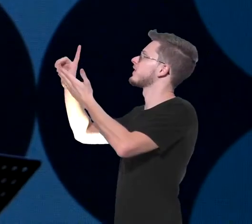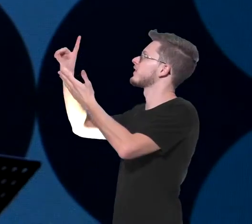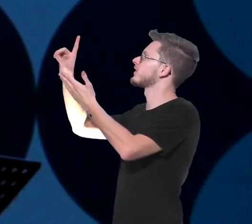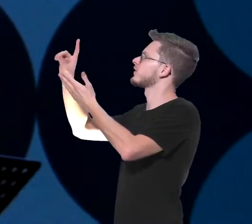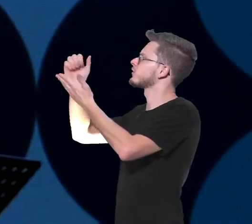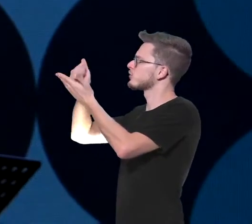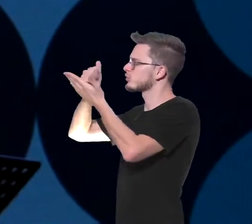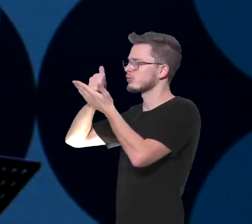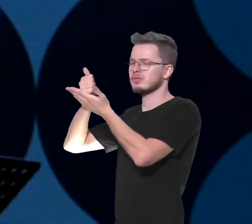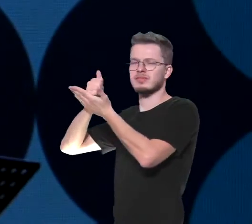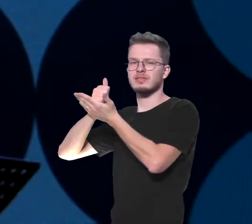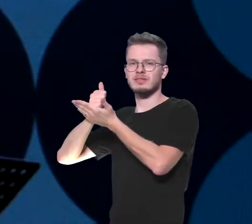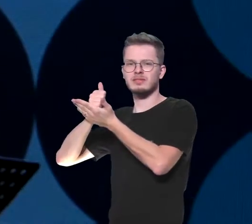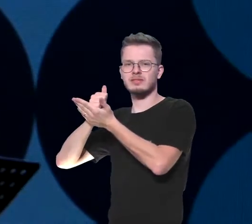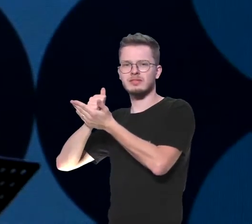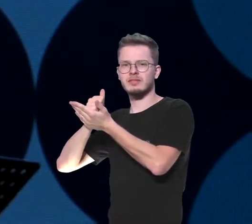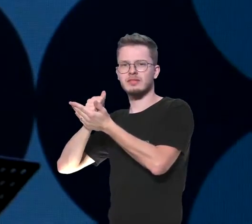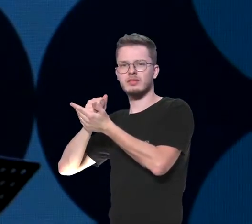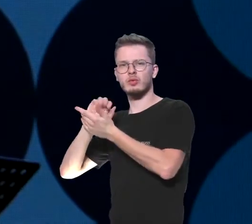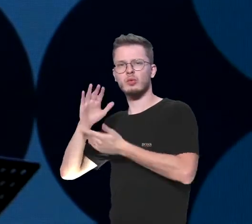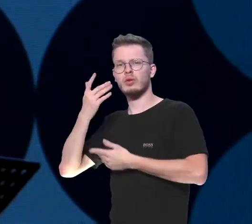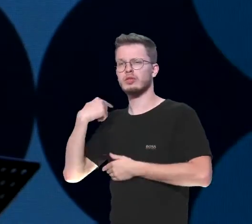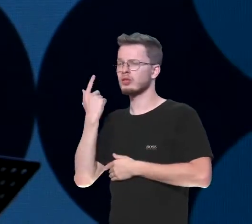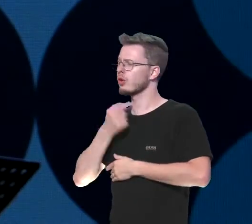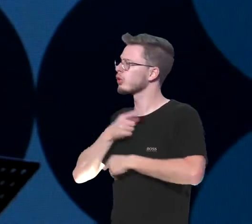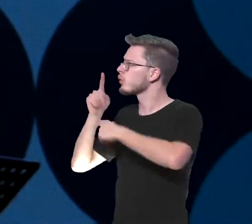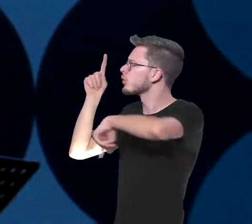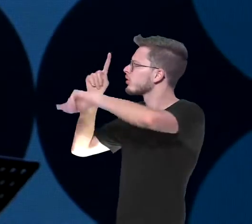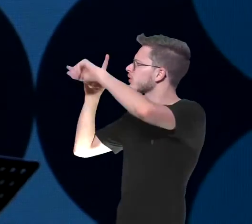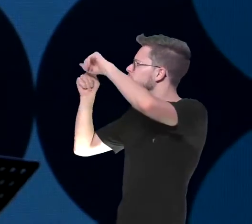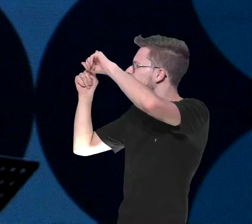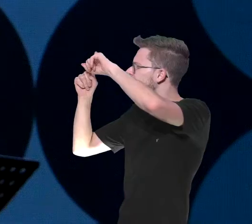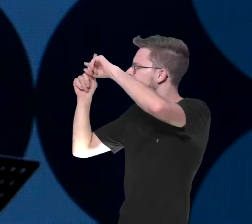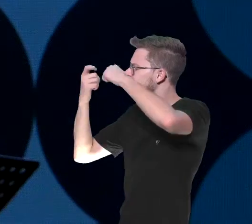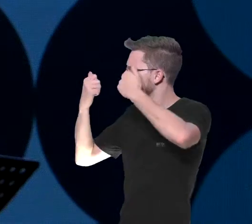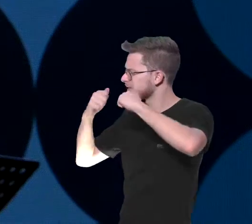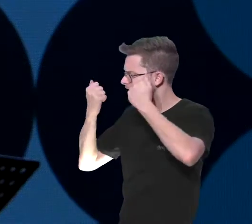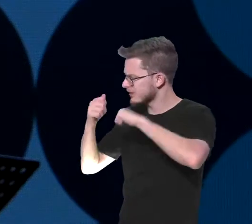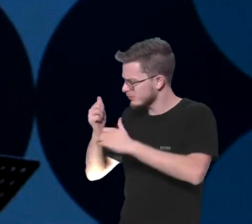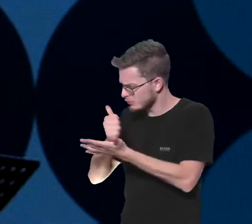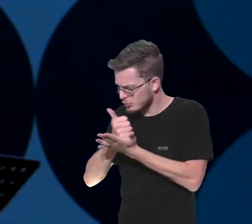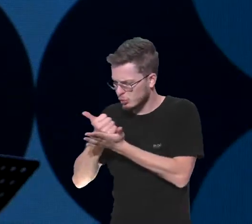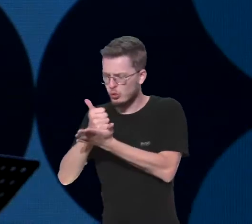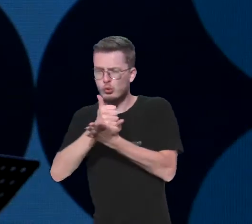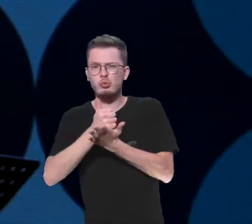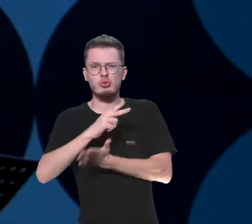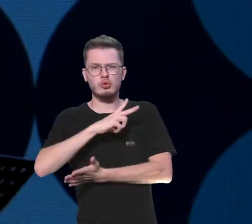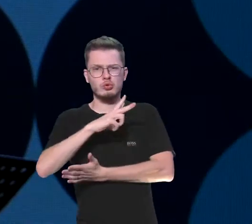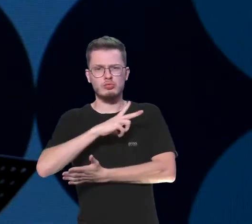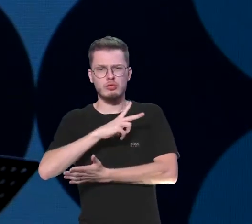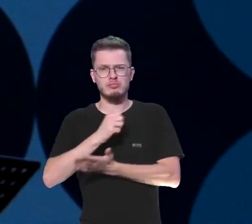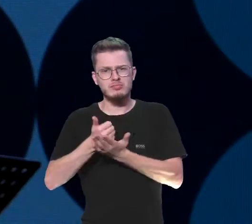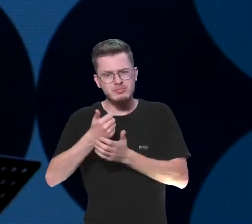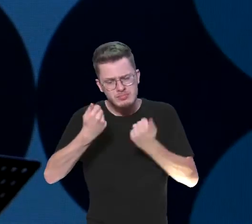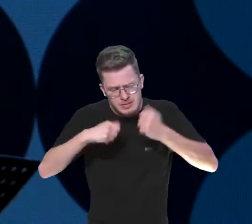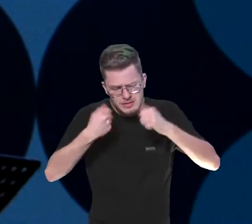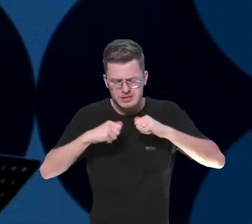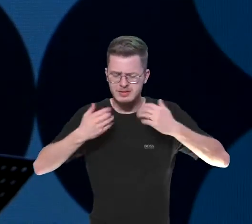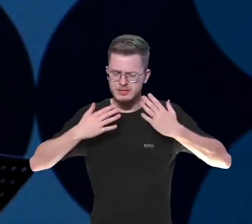vê a mansidão, você vê o domínio próprio. A nossa vida precisa ser levada aos pés da